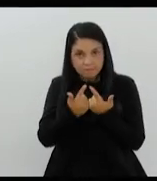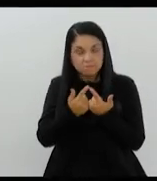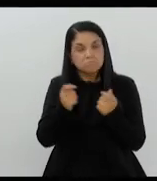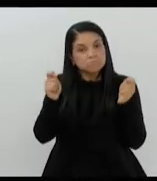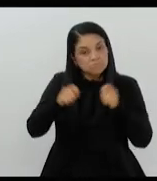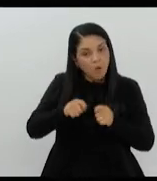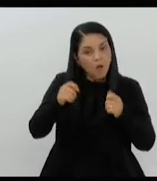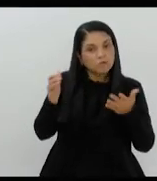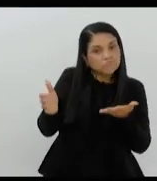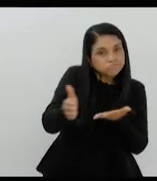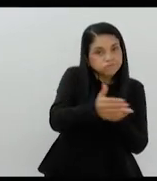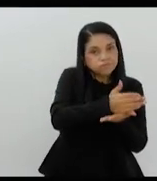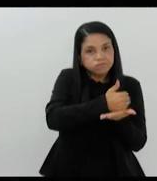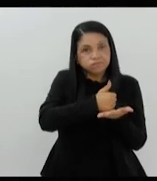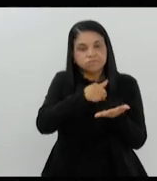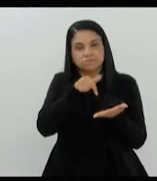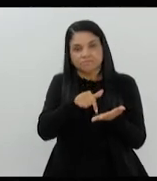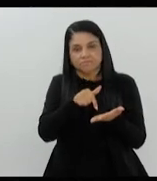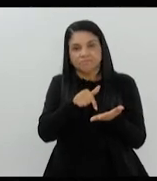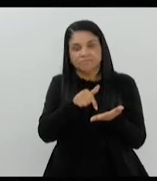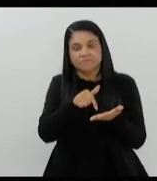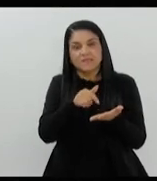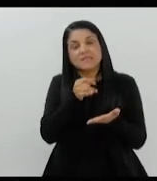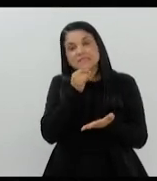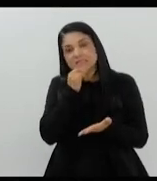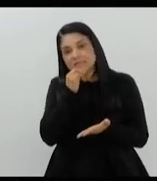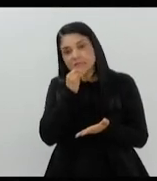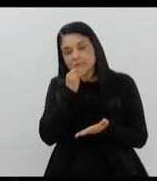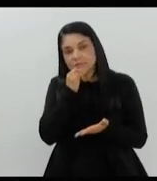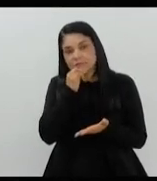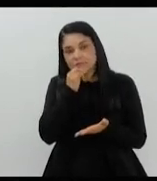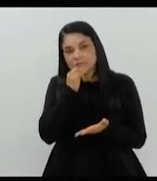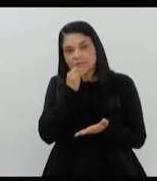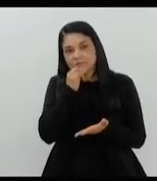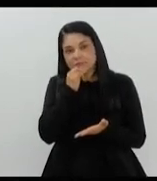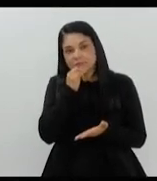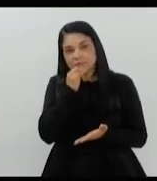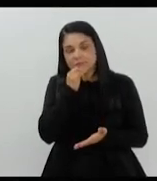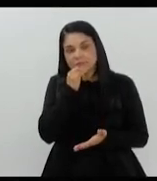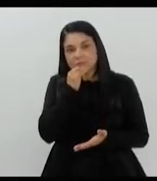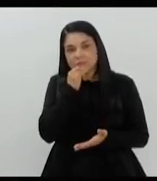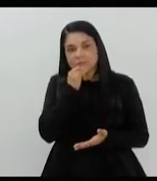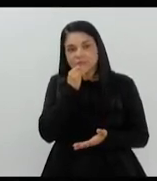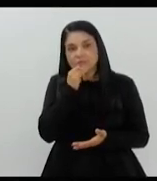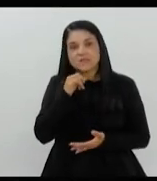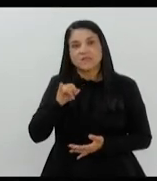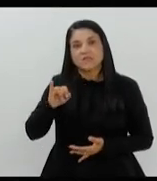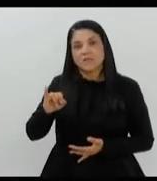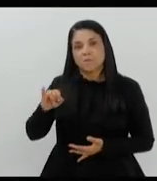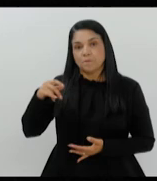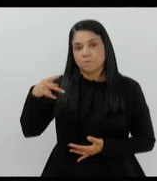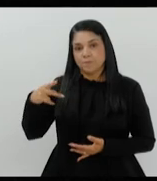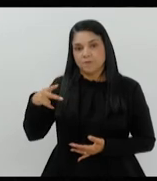a arrecadação, como, por exemplo, volto a dizer, o IPVA